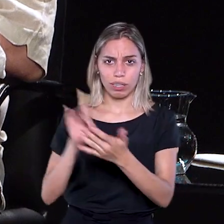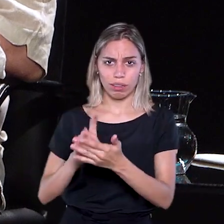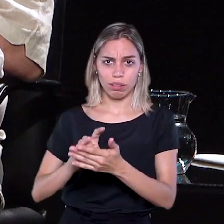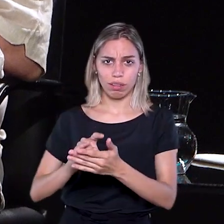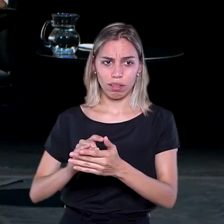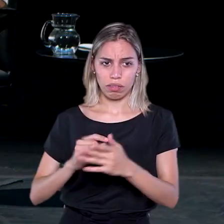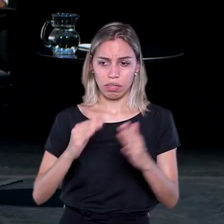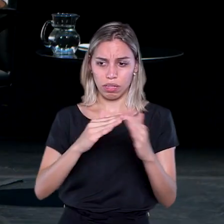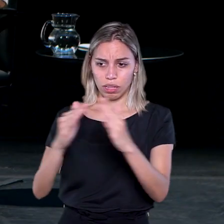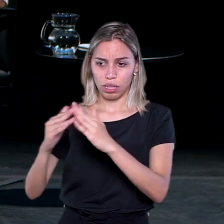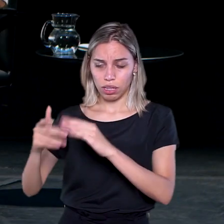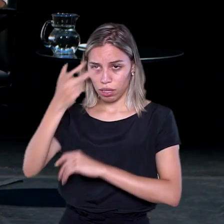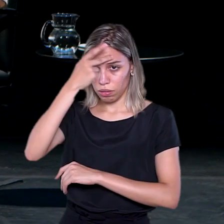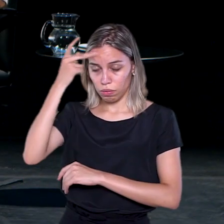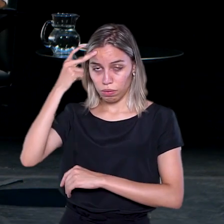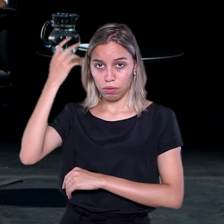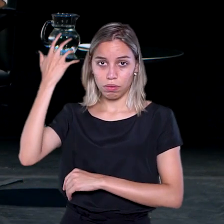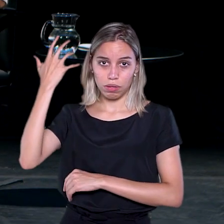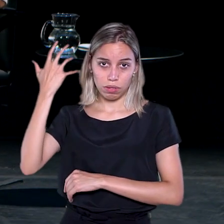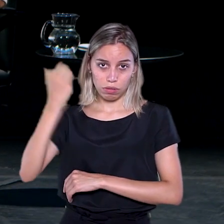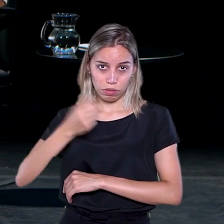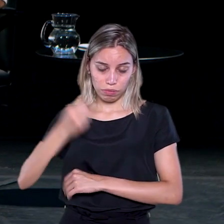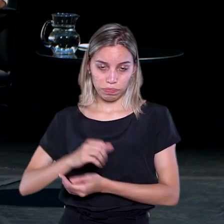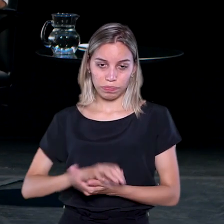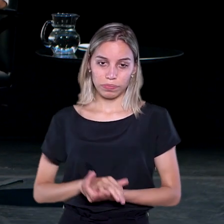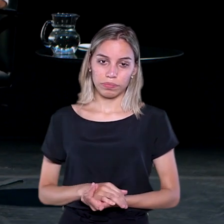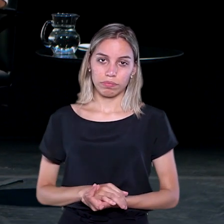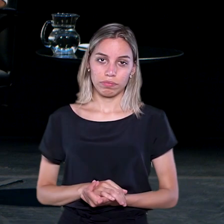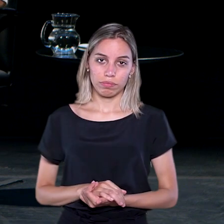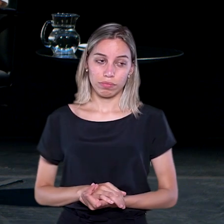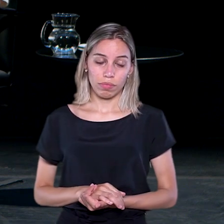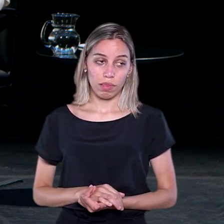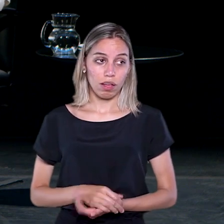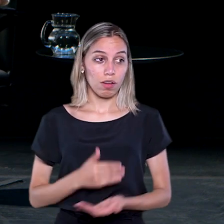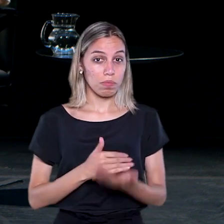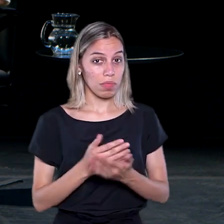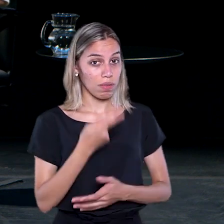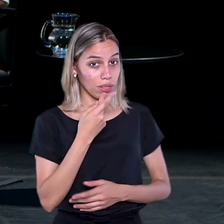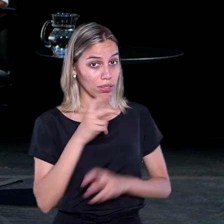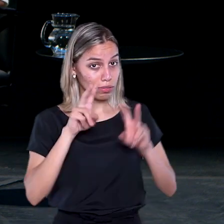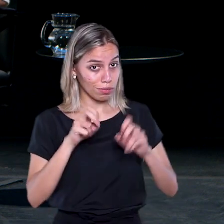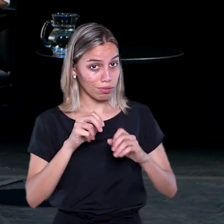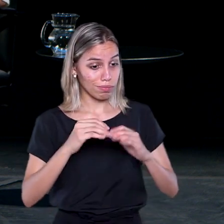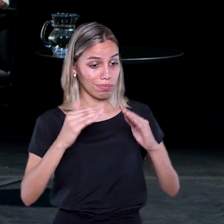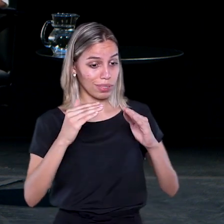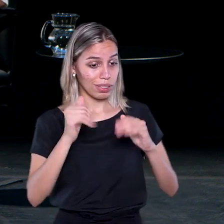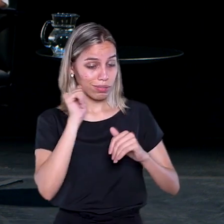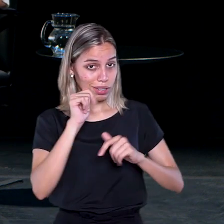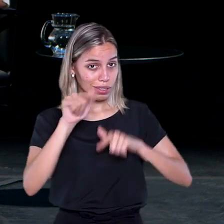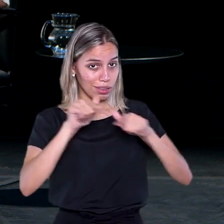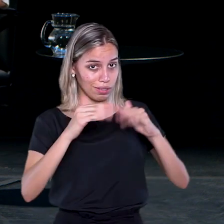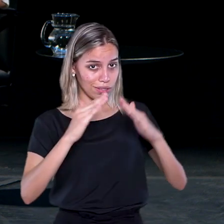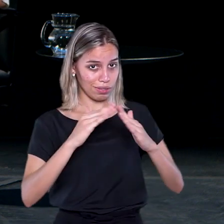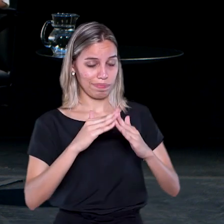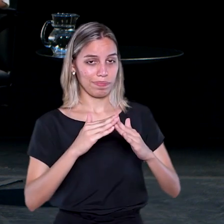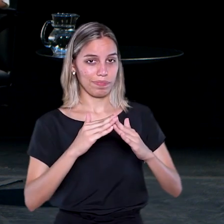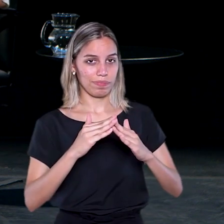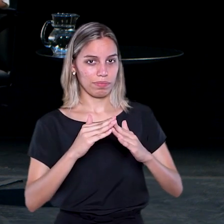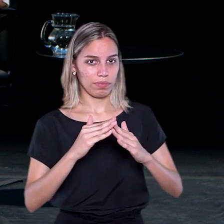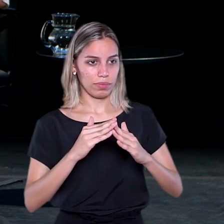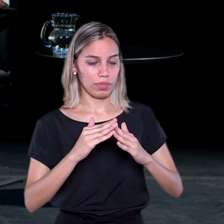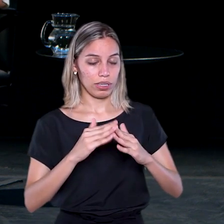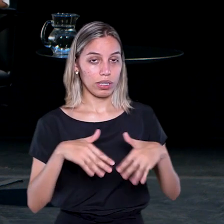brasileiros, dos brancos. Dos brancos. Eu vou começar falando das empregadas domésticas, né? Não é à